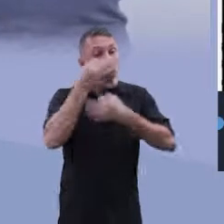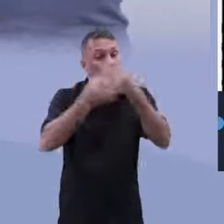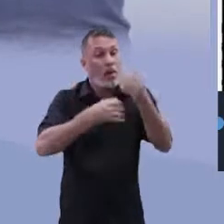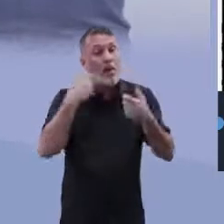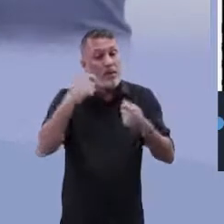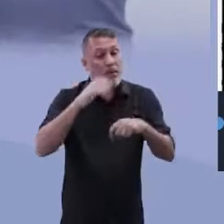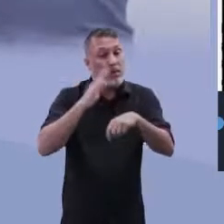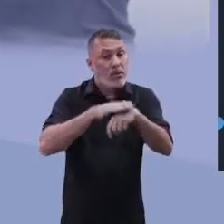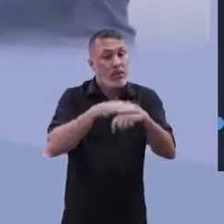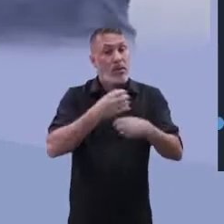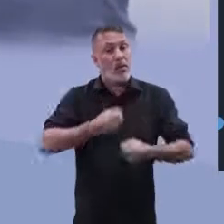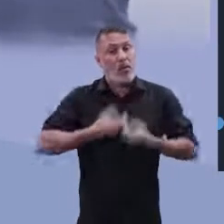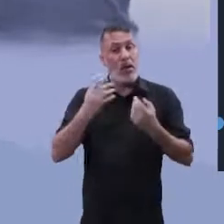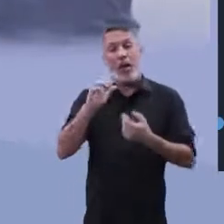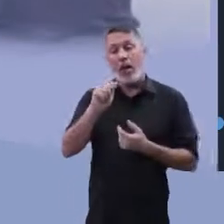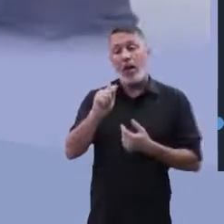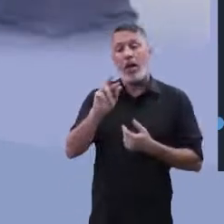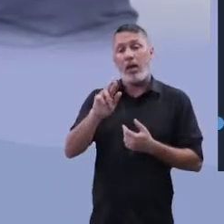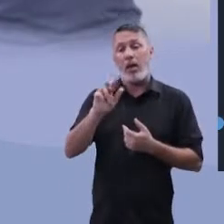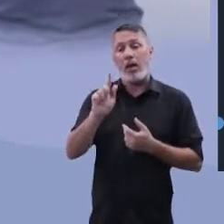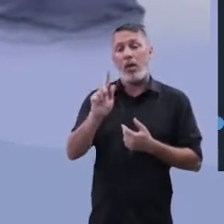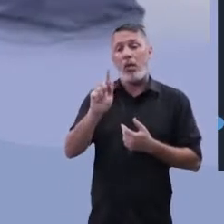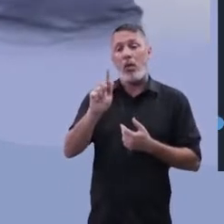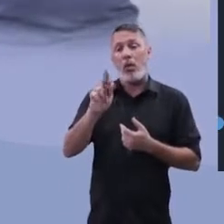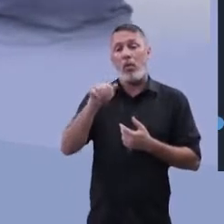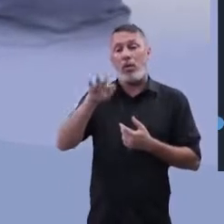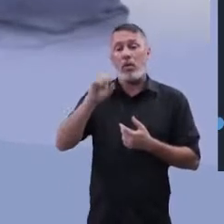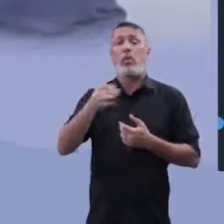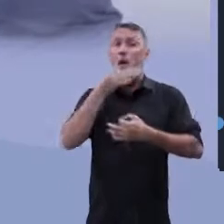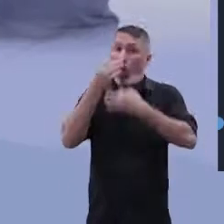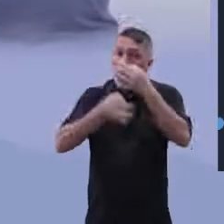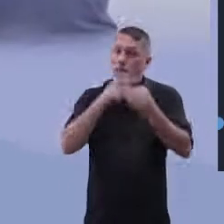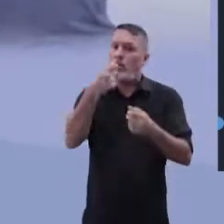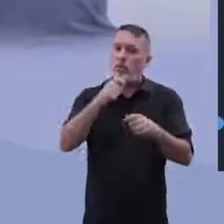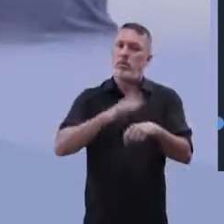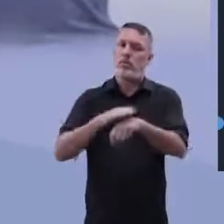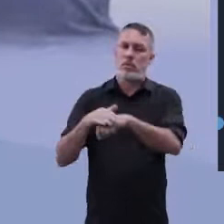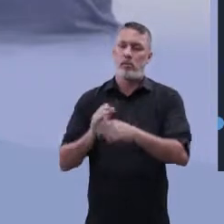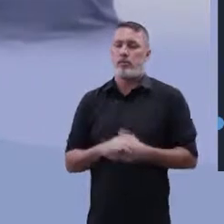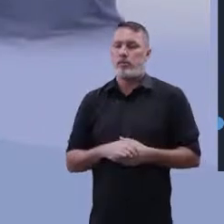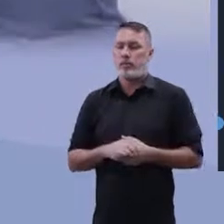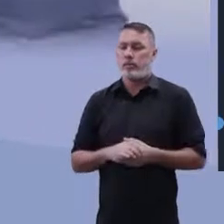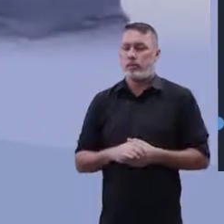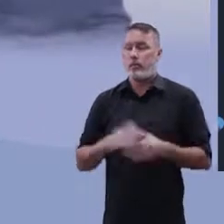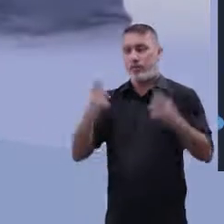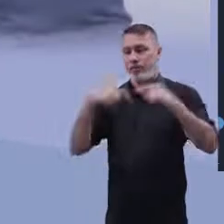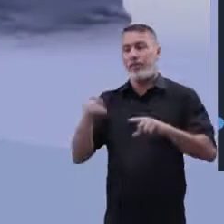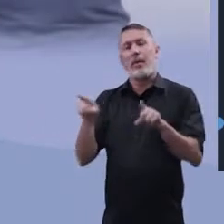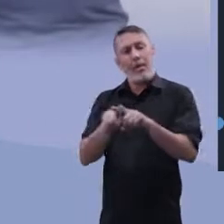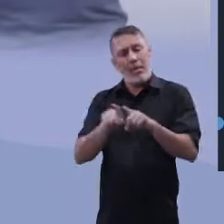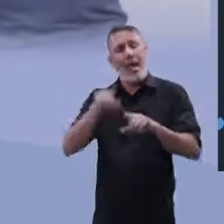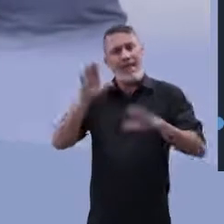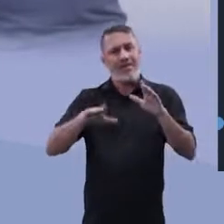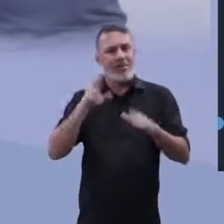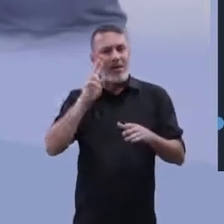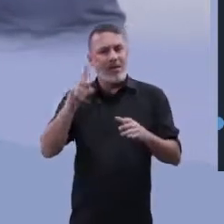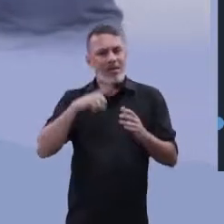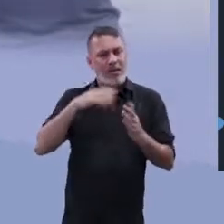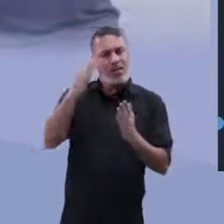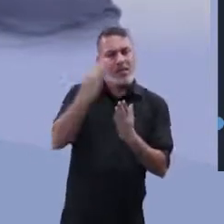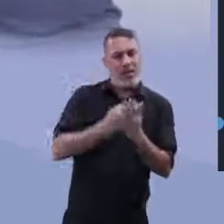precisa convencer sobre um ponto de vista. Então, perceba sobre esse texto que nós mostramos ali, ele fala, olha, possui até mesmo uma abordagem